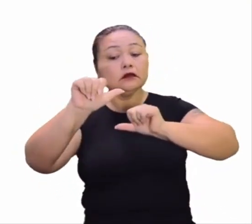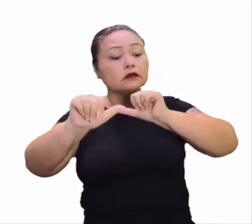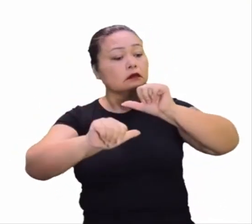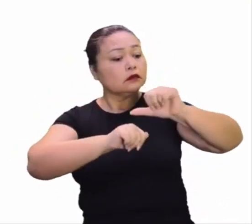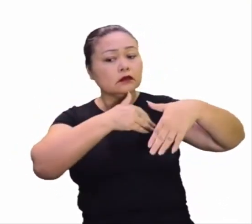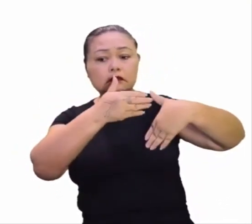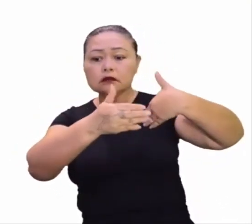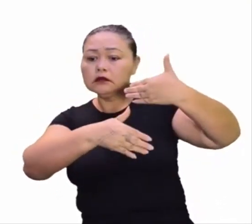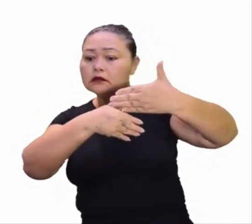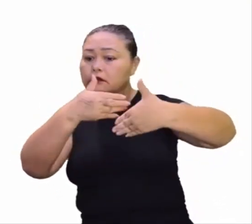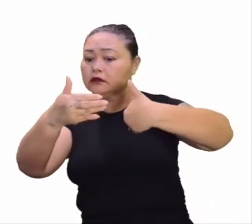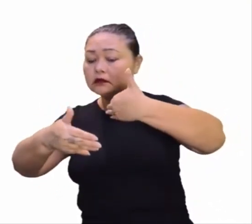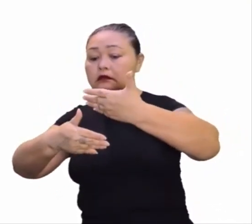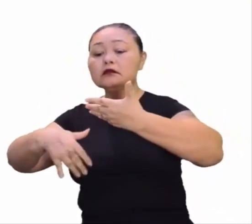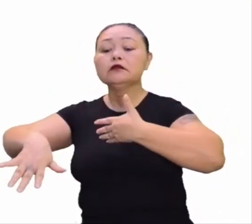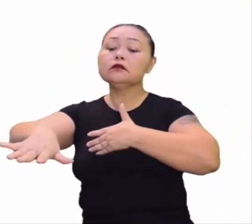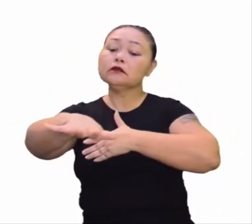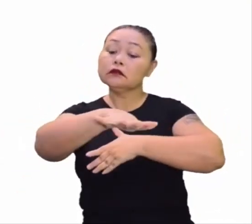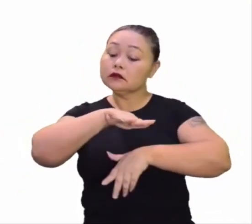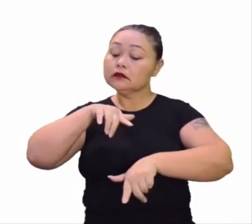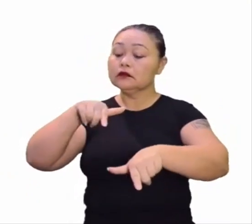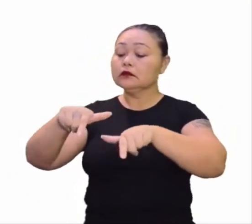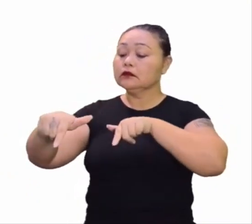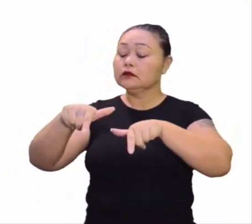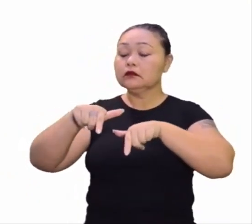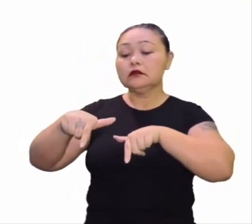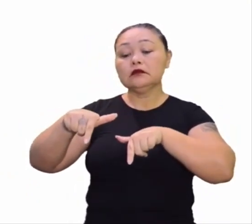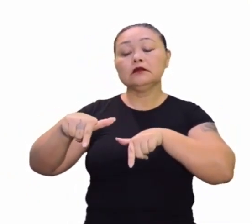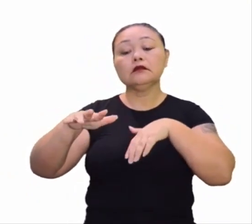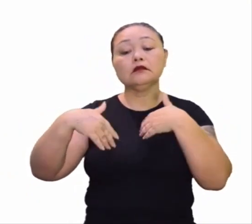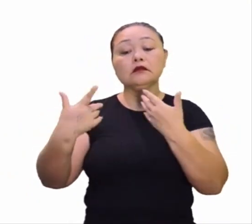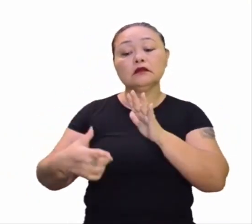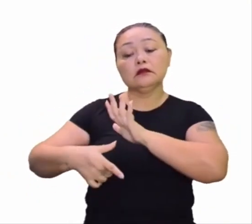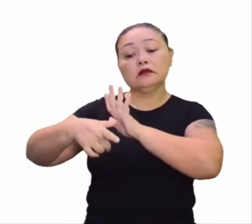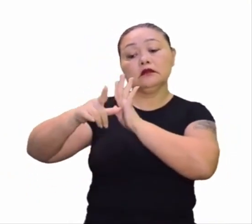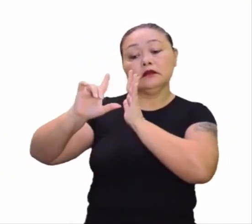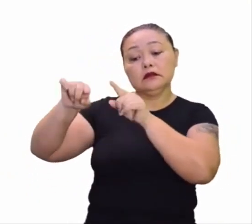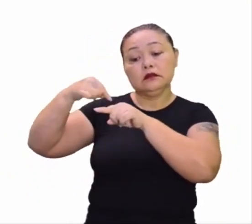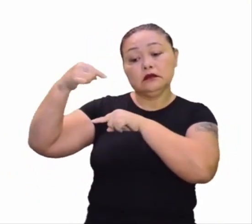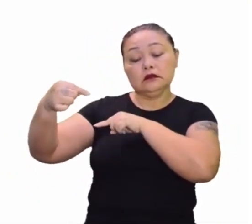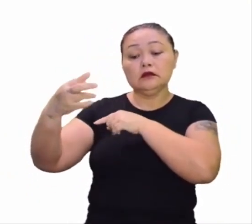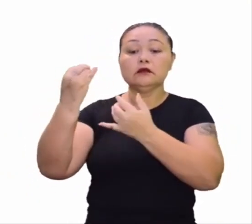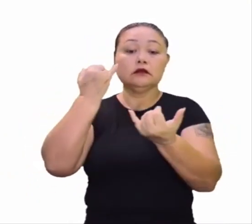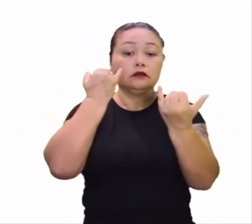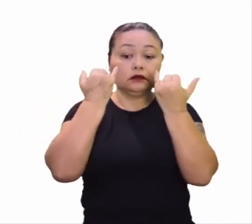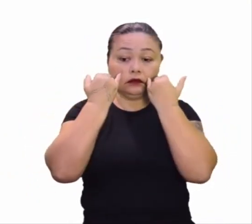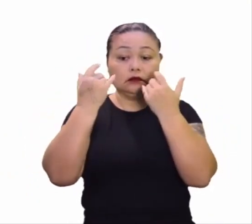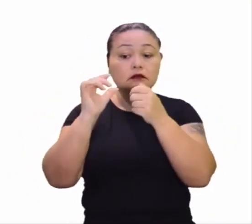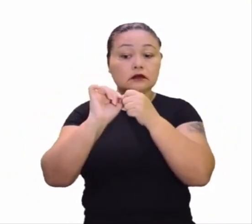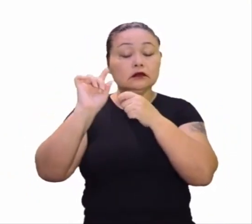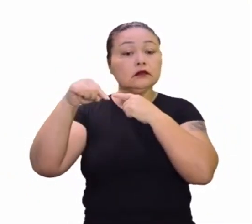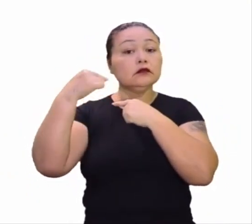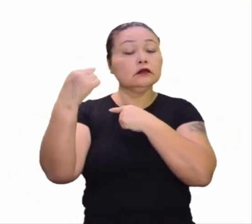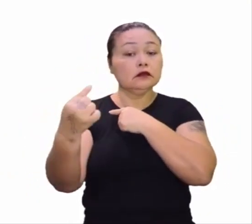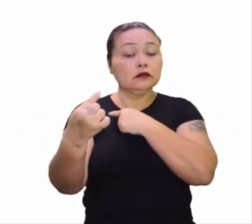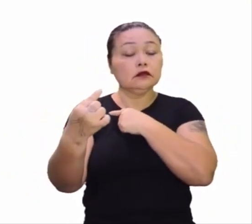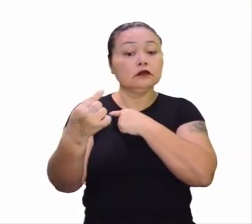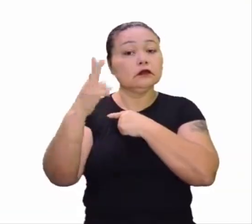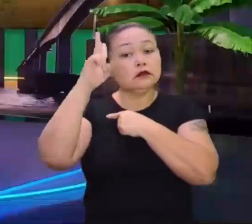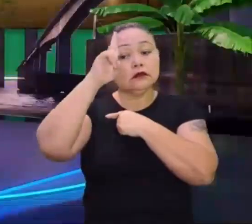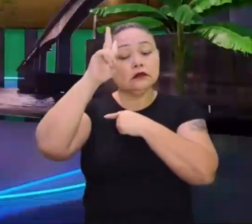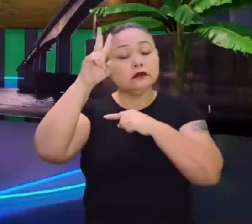você acabou de falar, né, professor Jorge? No mundo do trabalho. No mundo do trabalho, muito bem. E antes de passar para a próxima informação, eu só quero lembrá-los o